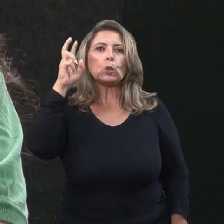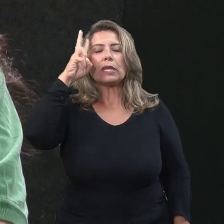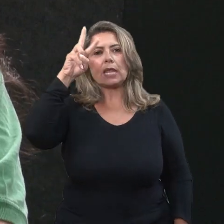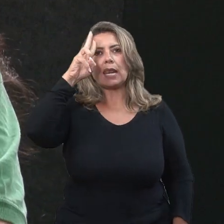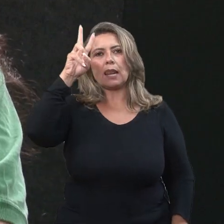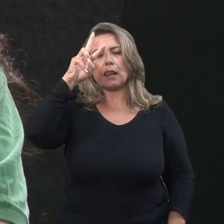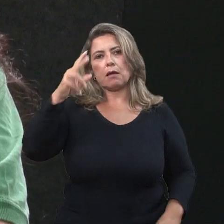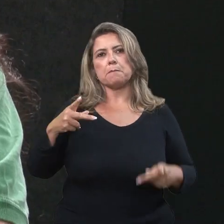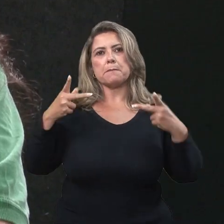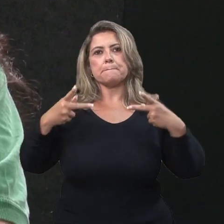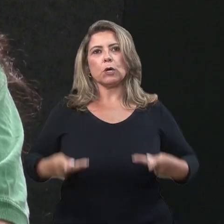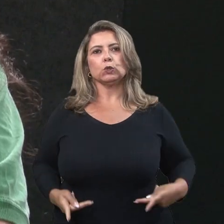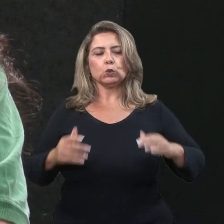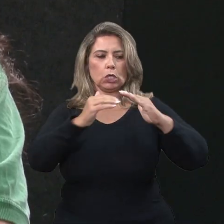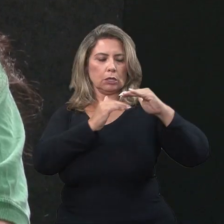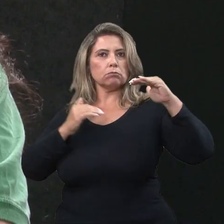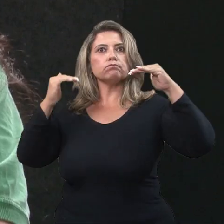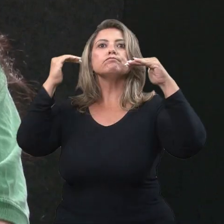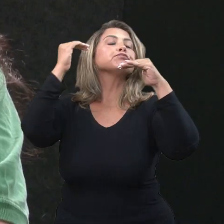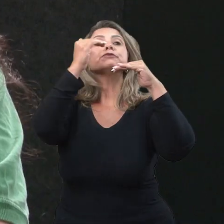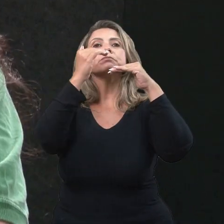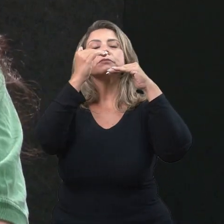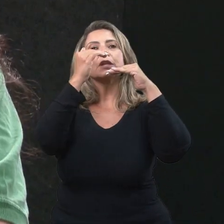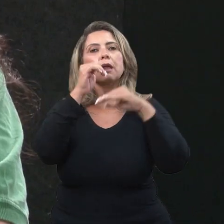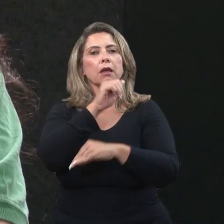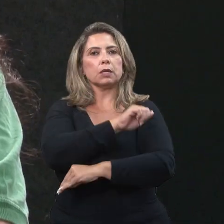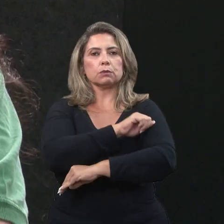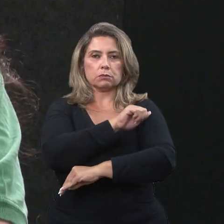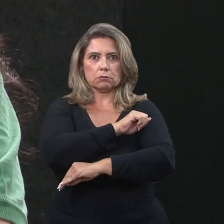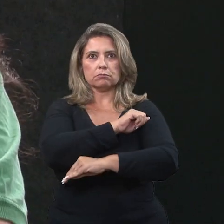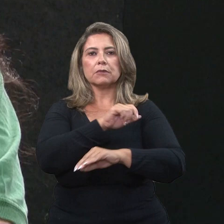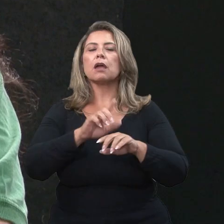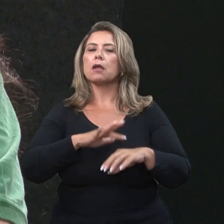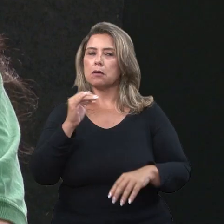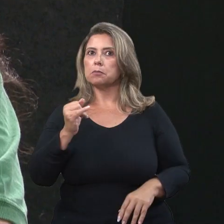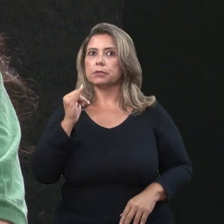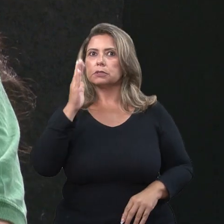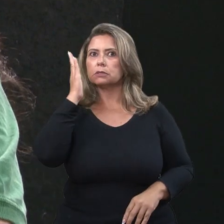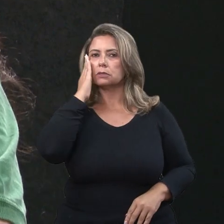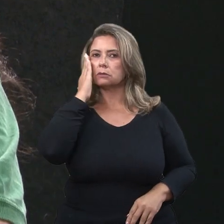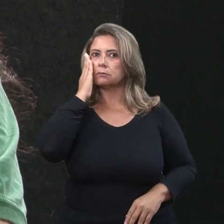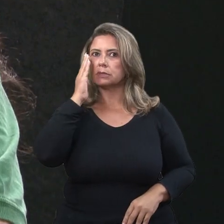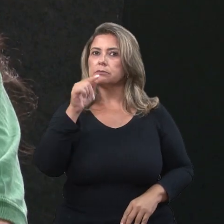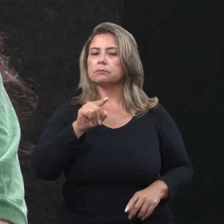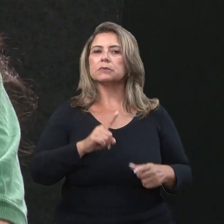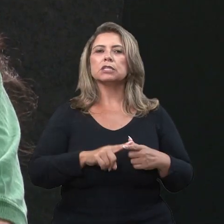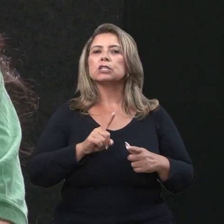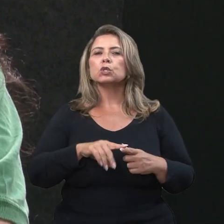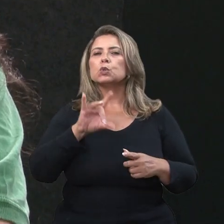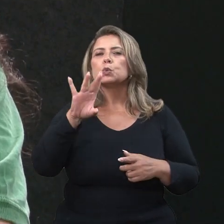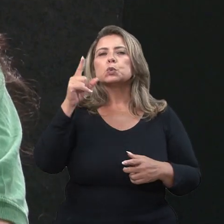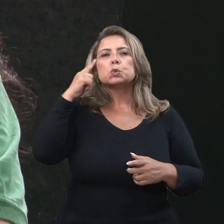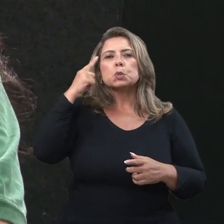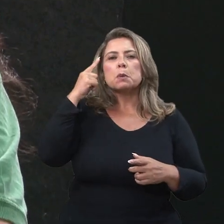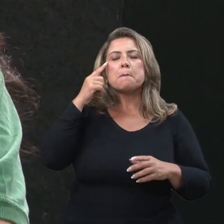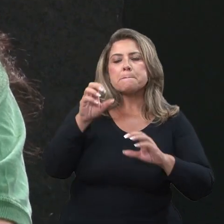é uma posição hierárquica, né. Então, isso vale para não só para quando a gente está dando aula para adolescentes, mas para adultos